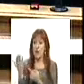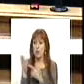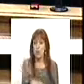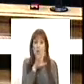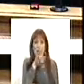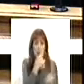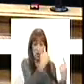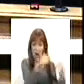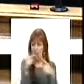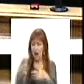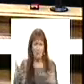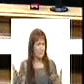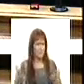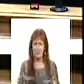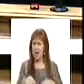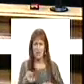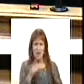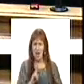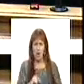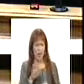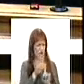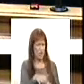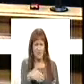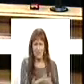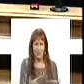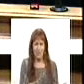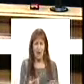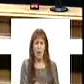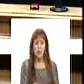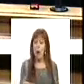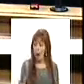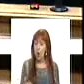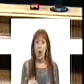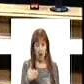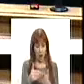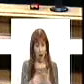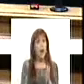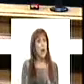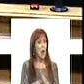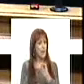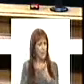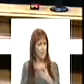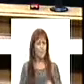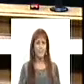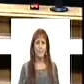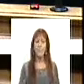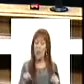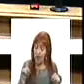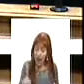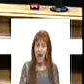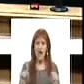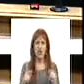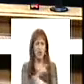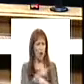modelos familiares, não é aceitável esta discriminação presentemente contida na lei.